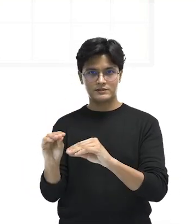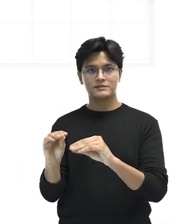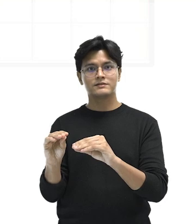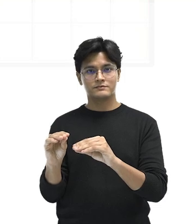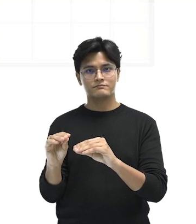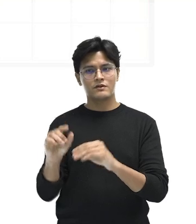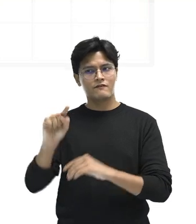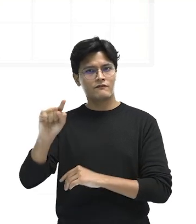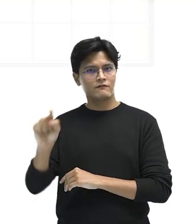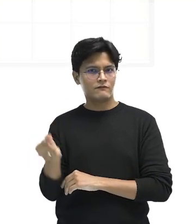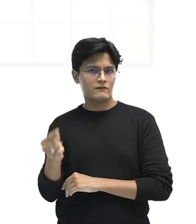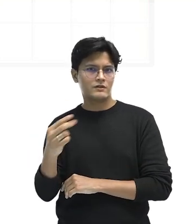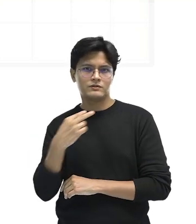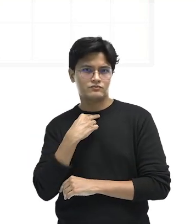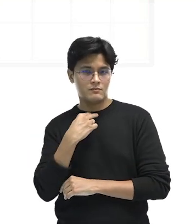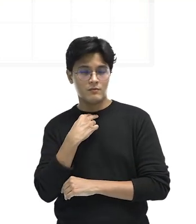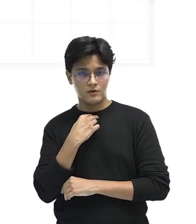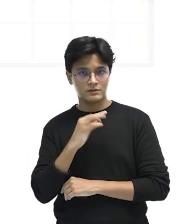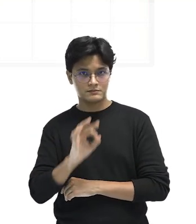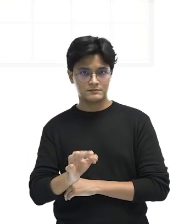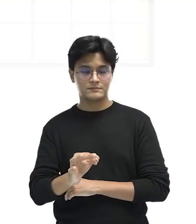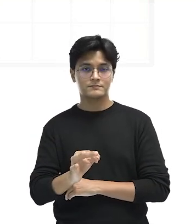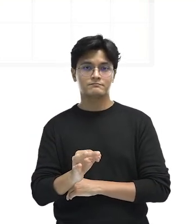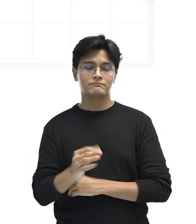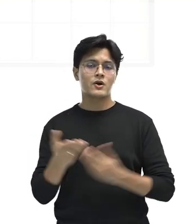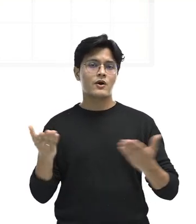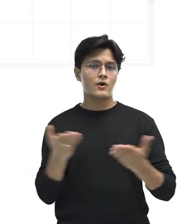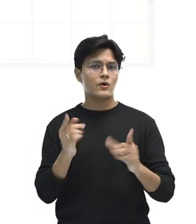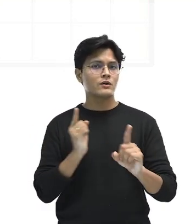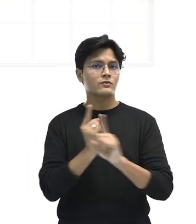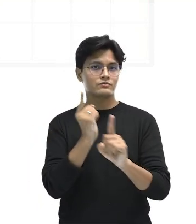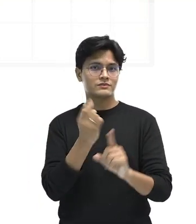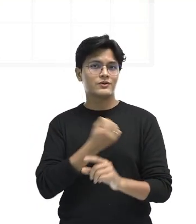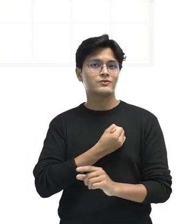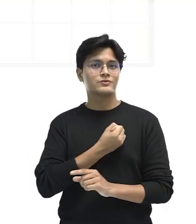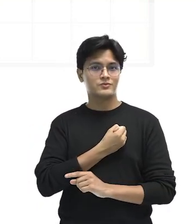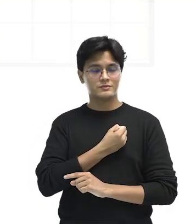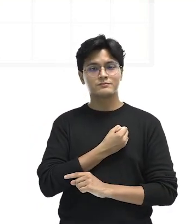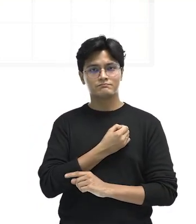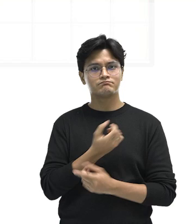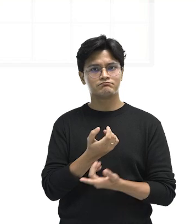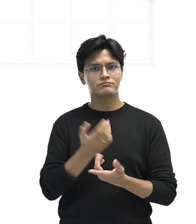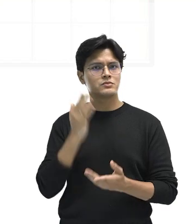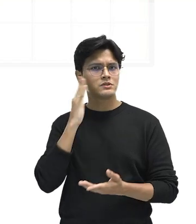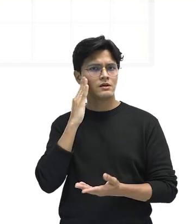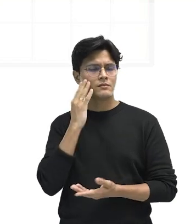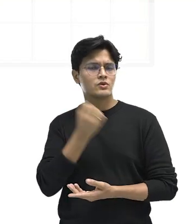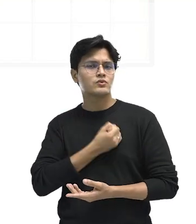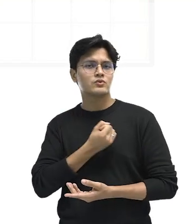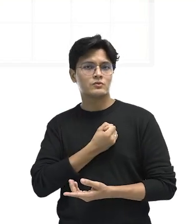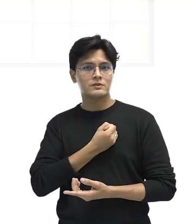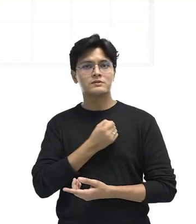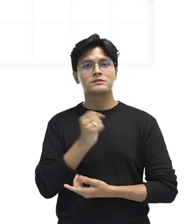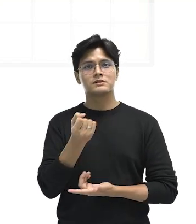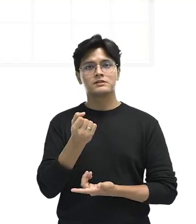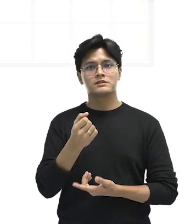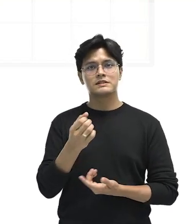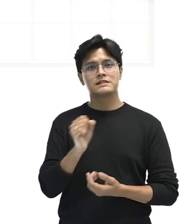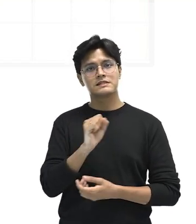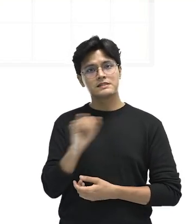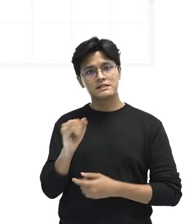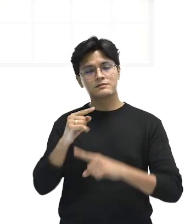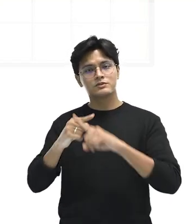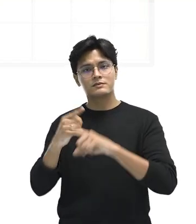colocar mais vírgula, até porque nem pode, né? E agora eu vou encontrar o número que quando eu multiplicar por 6 vai dar ali